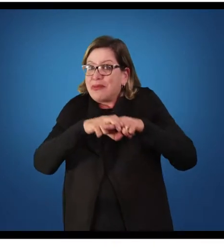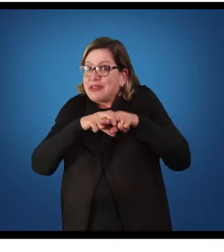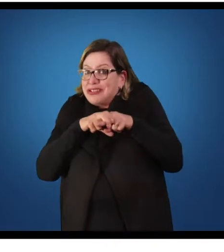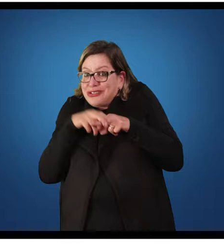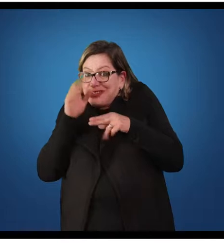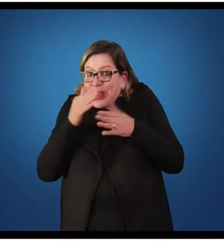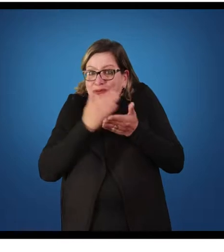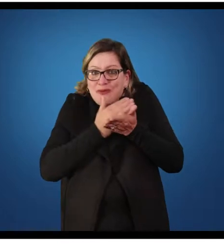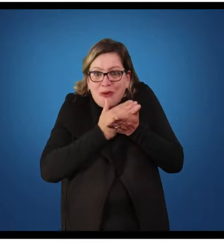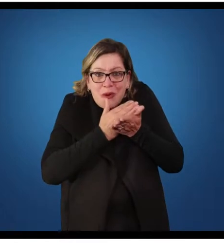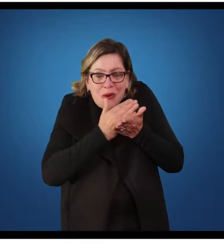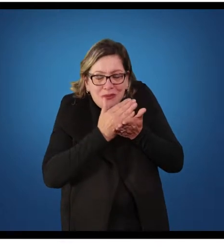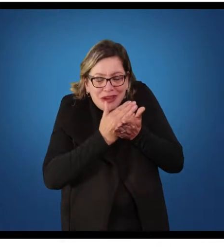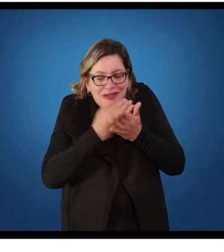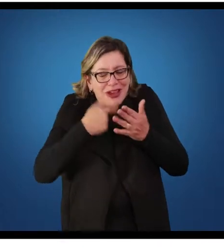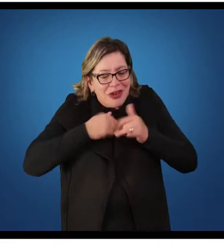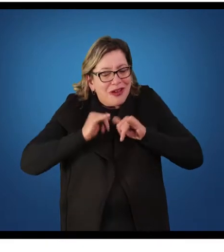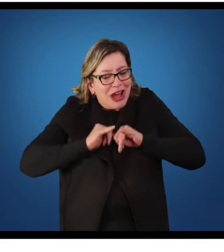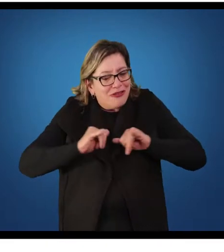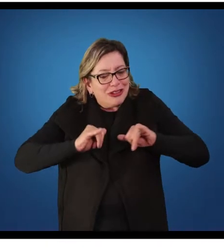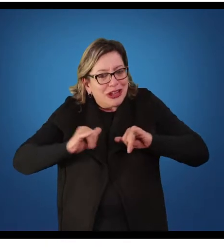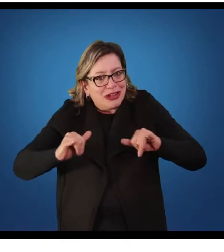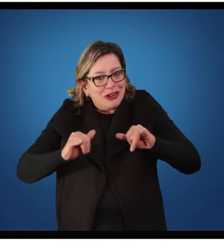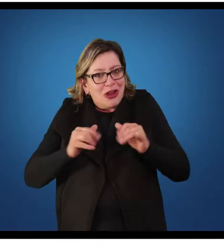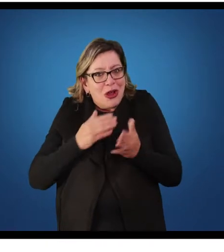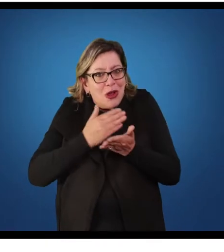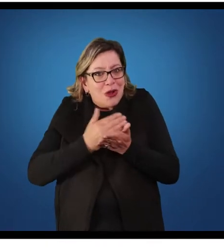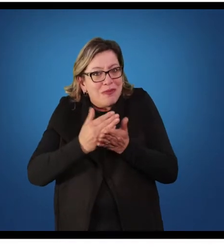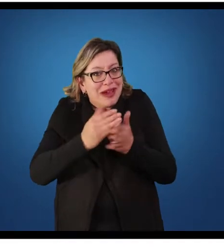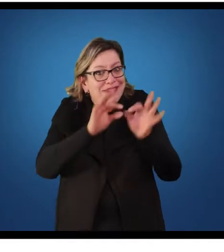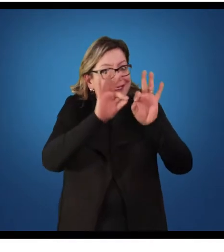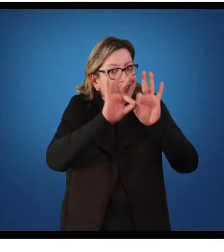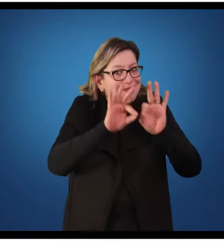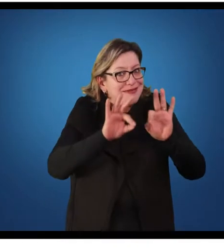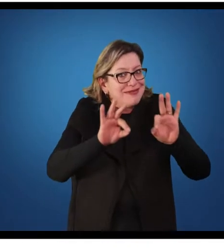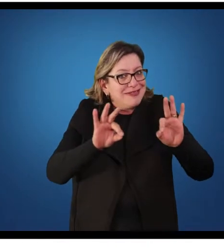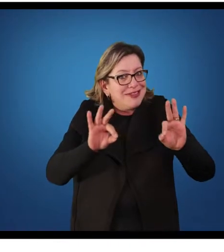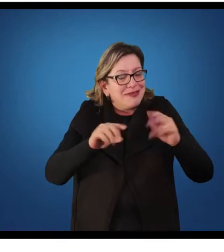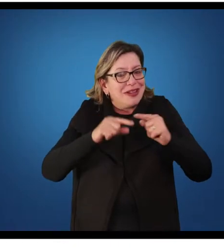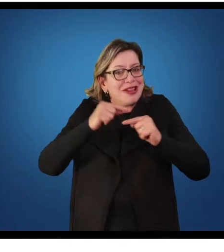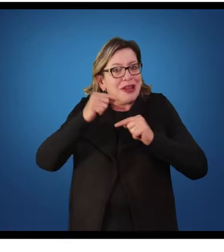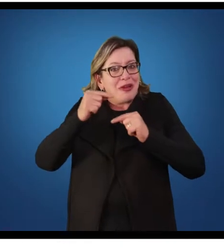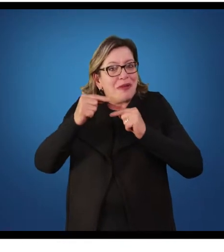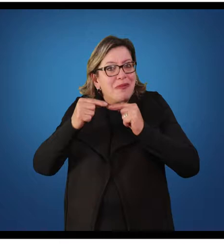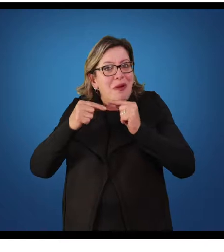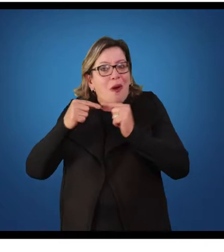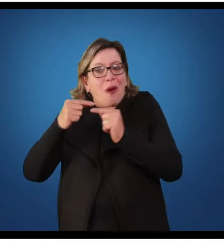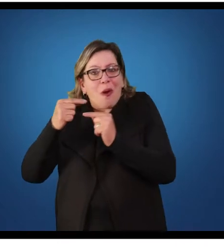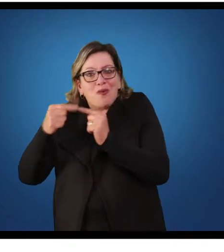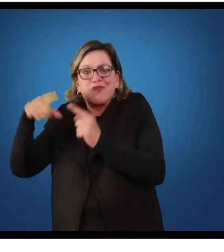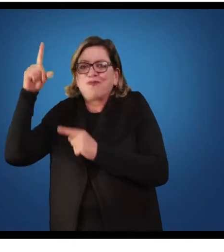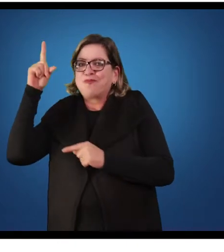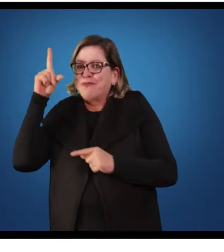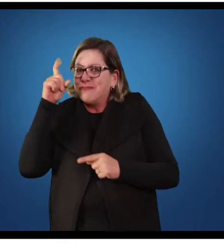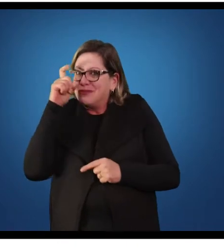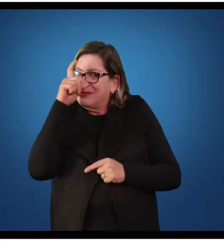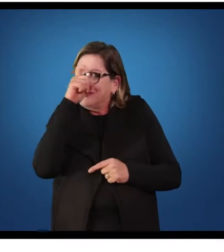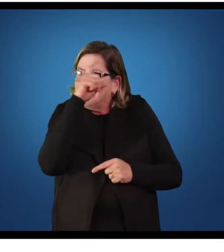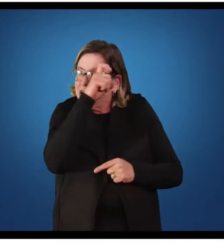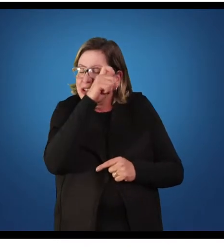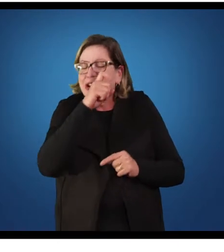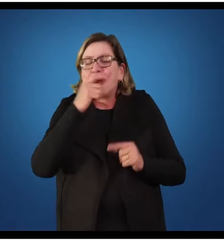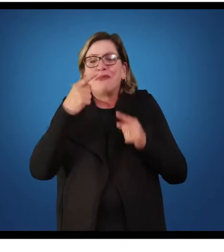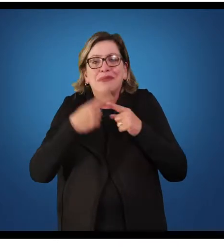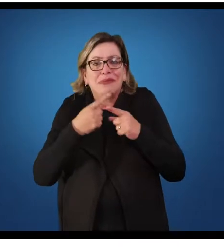nosso encontro aqui, estou falando isso, do mais simples ao mais complexo, do mais simples ao mais complexo. Por quê? Porque é mais fácil para